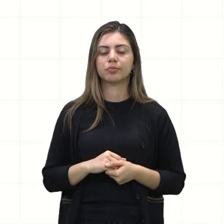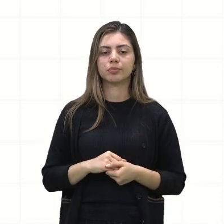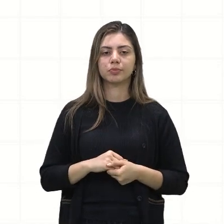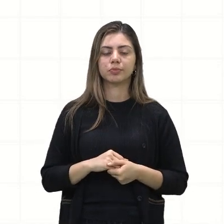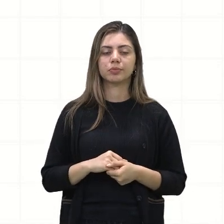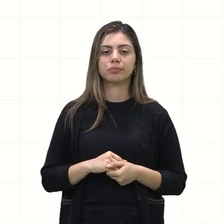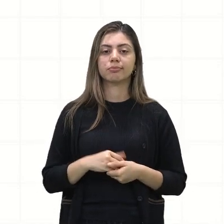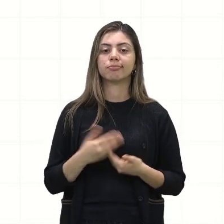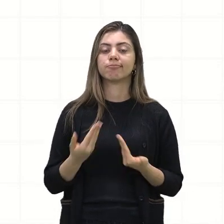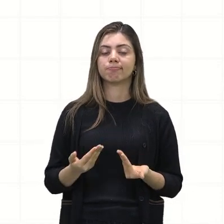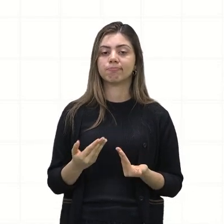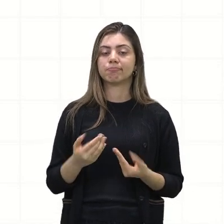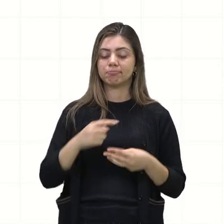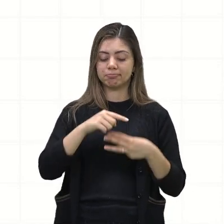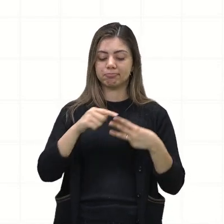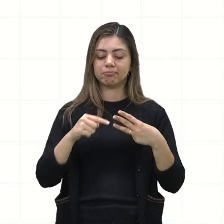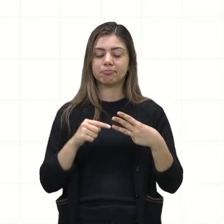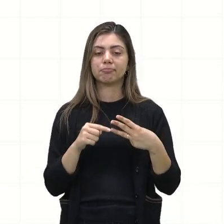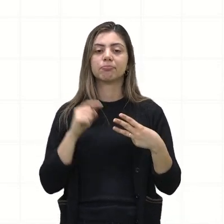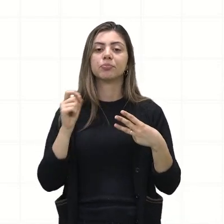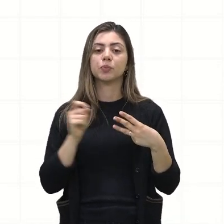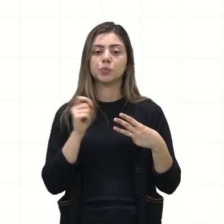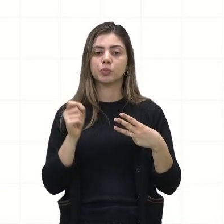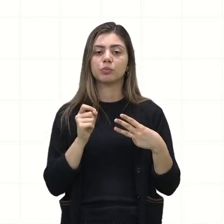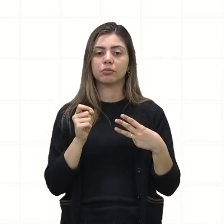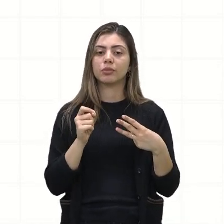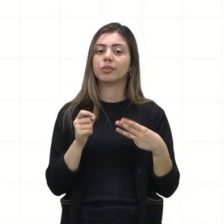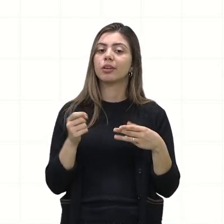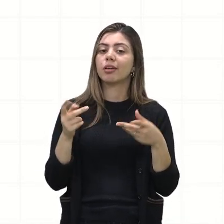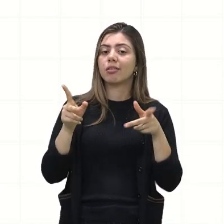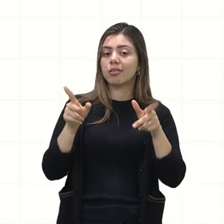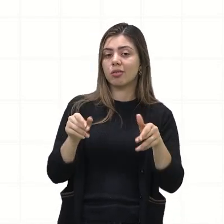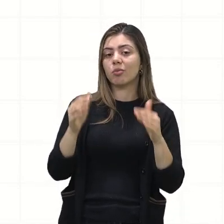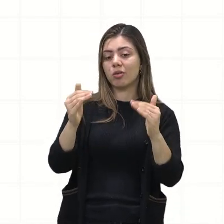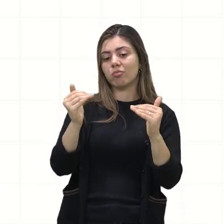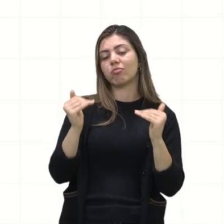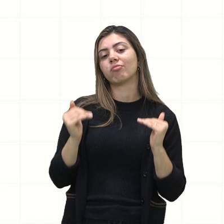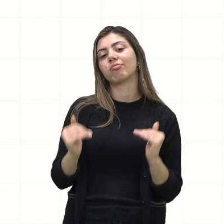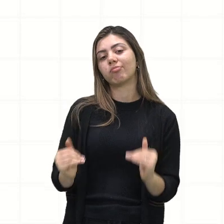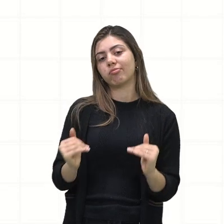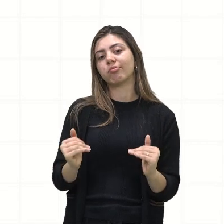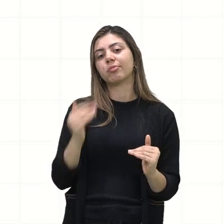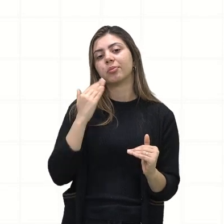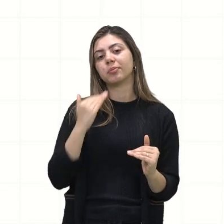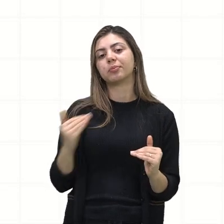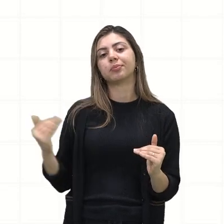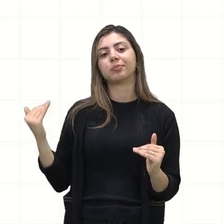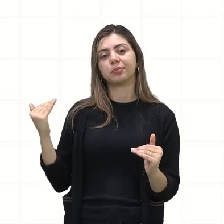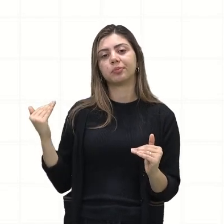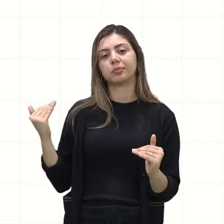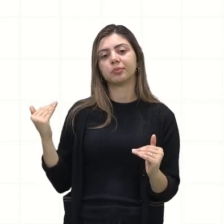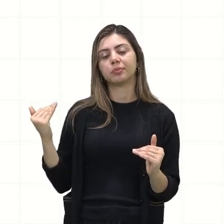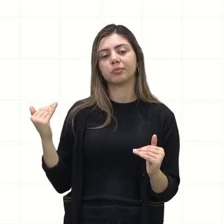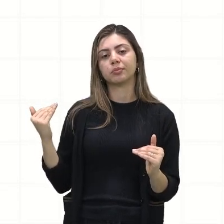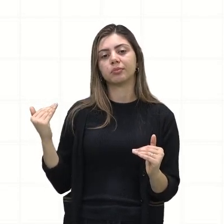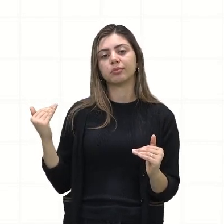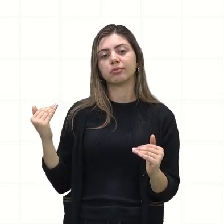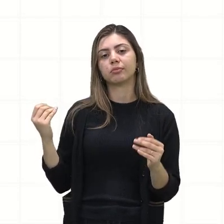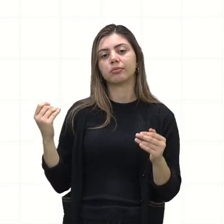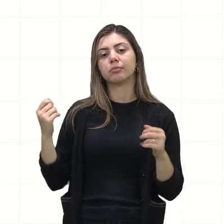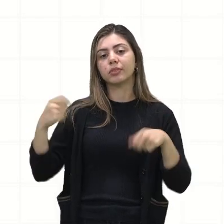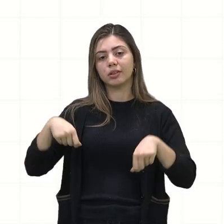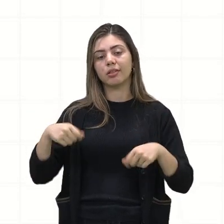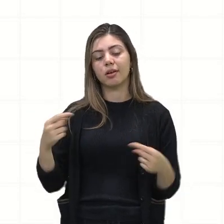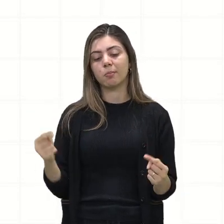O que que vai acontecer? Essas 3 opções podem ser combinadas, né? Com os tipos de